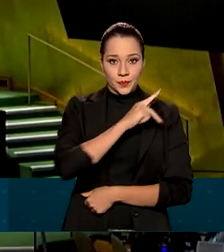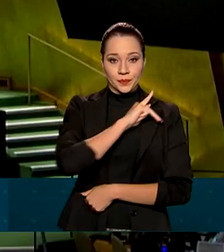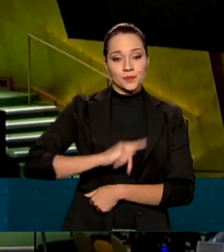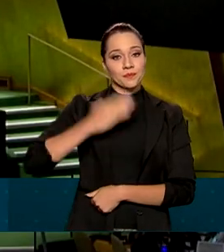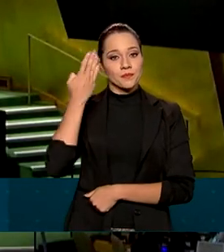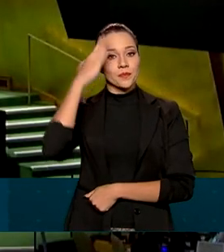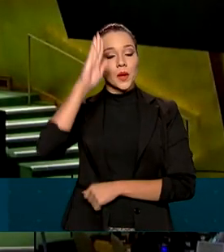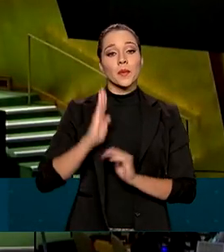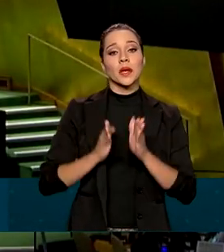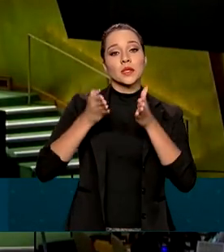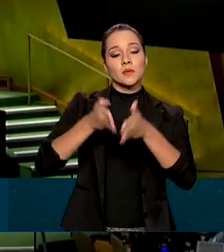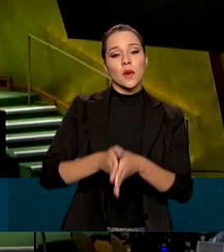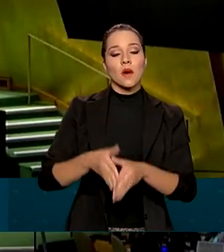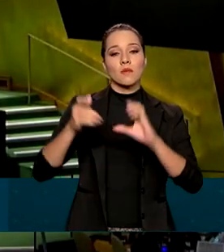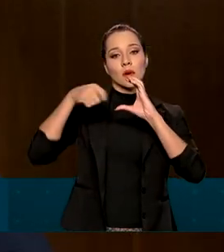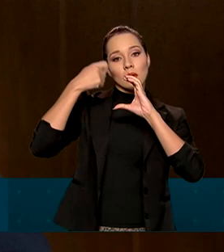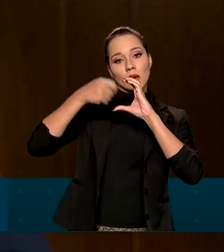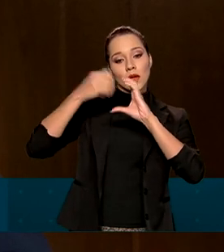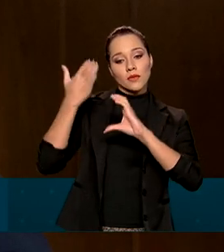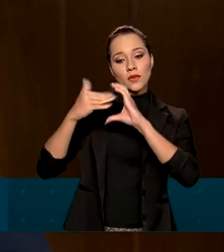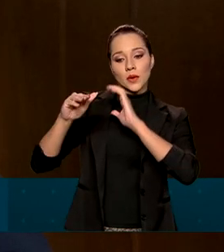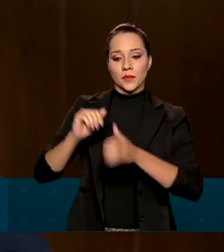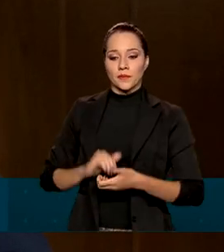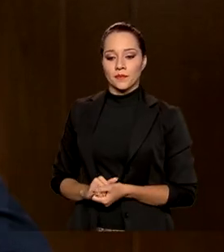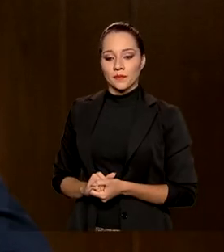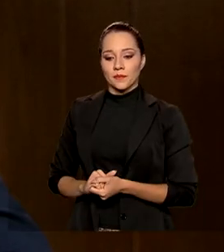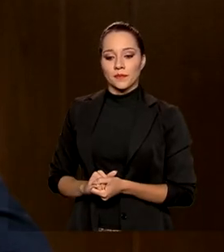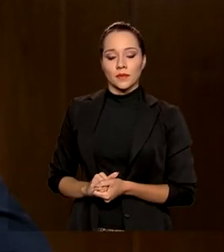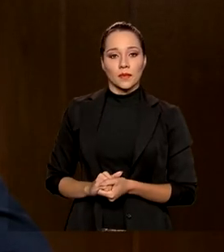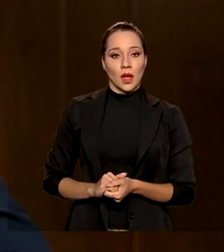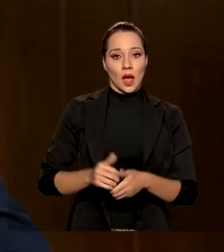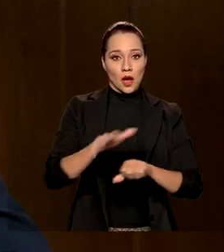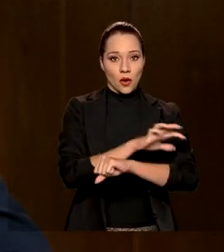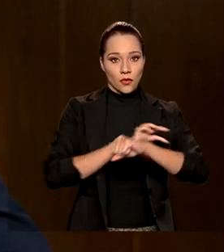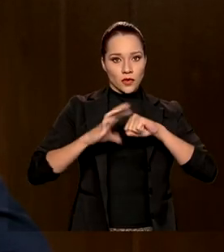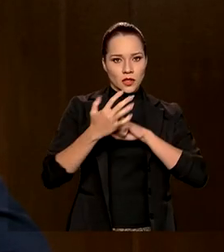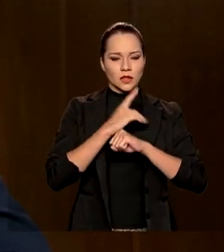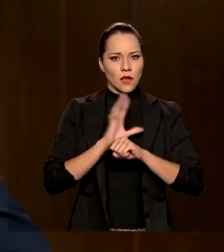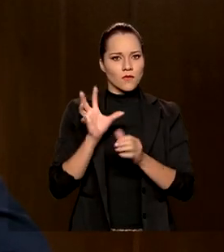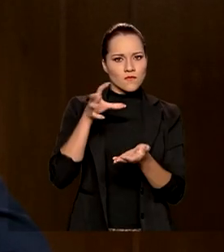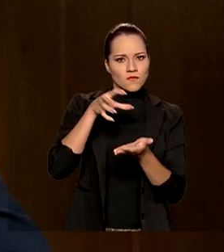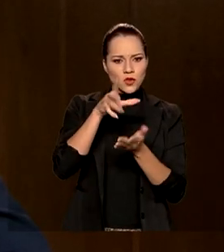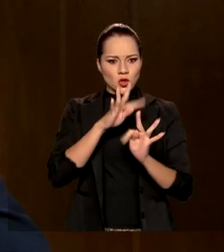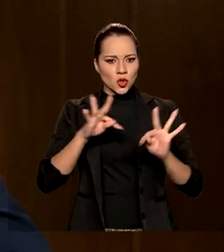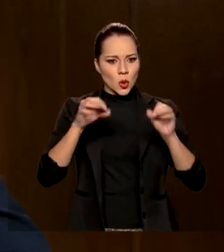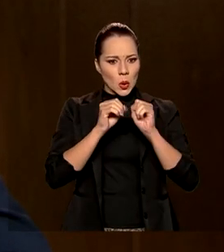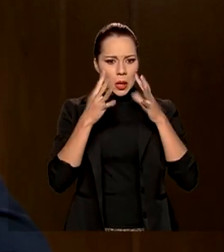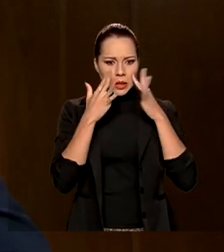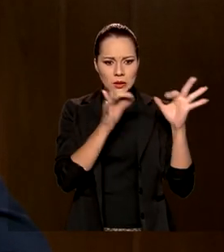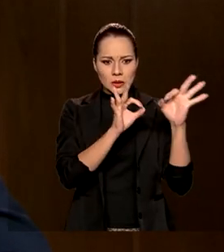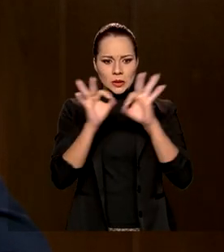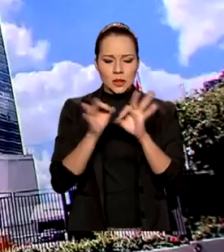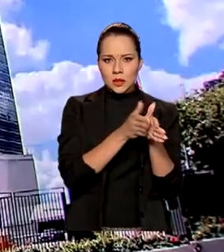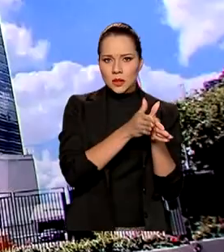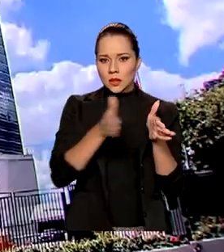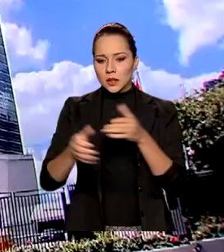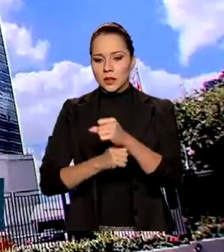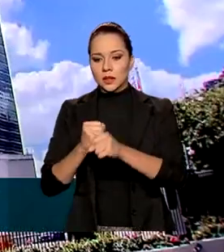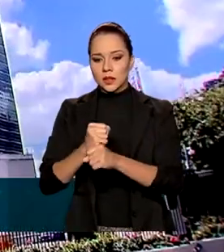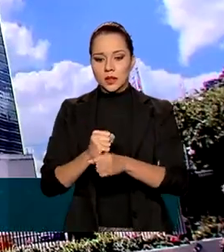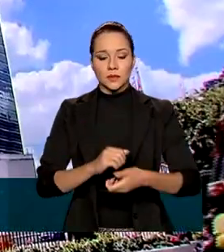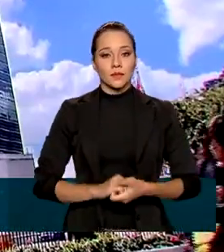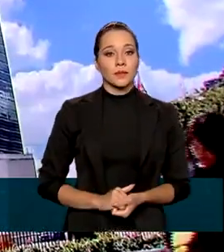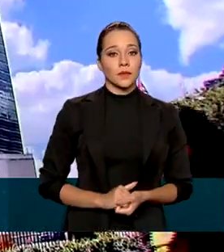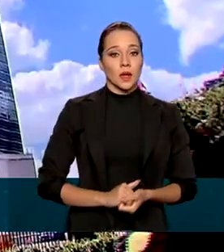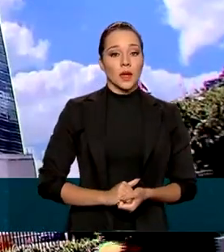participou por mensagem de vídeo. A Covid-19 ganhou o centro de todas as atenções ao longo deste ano. Neste